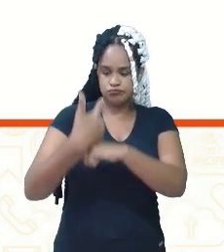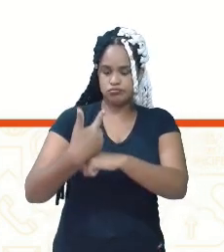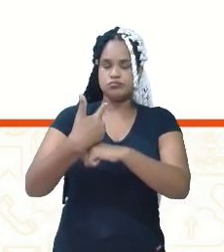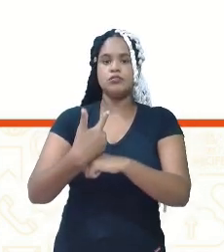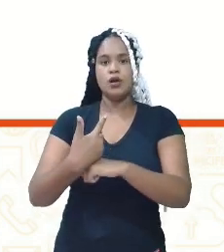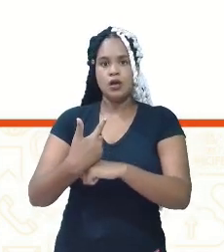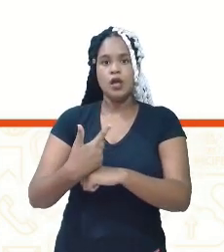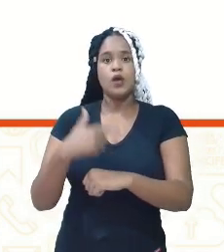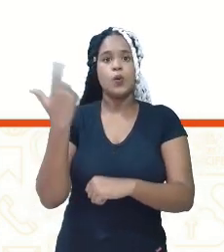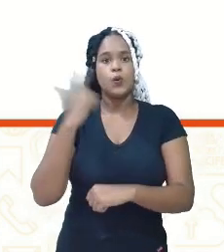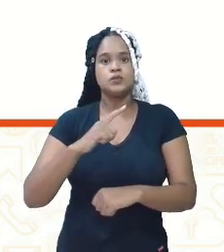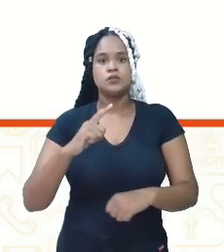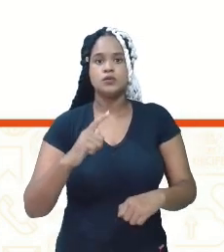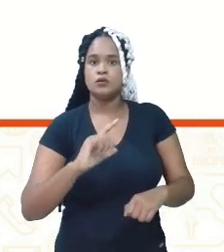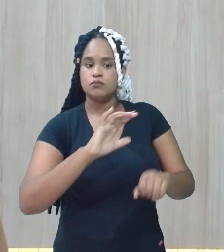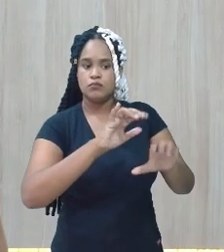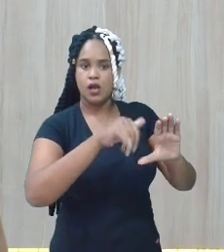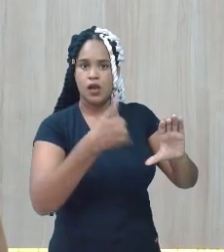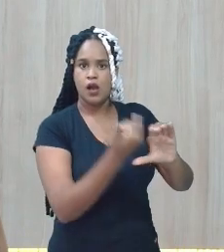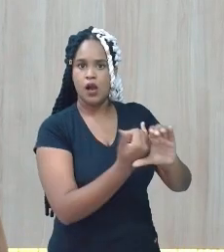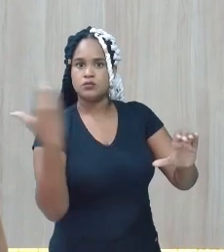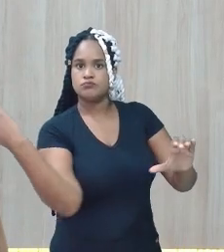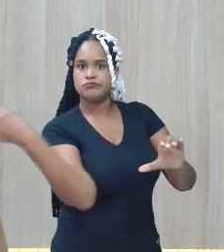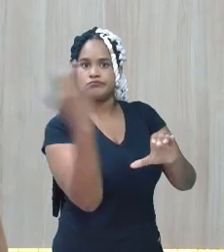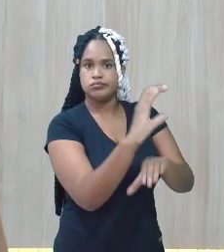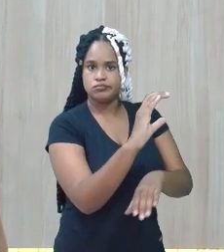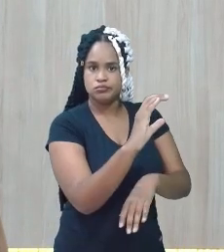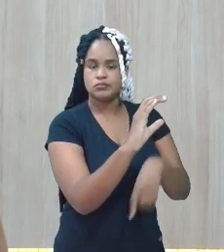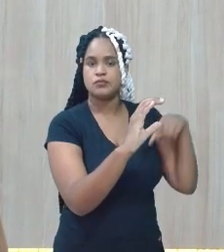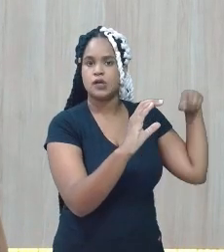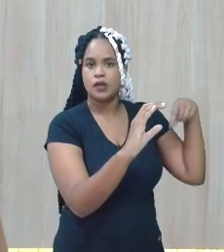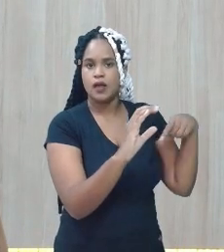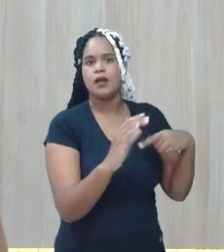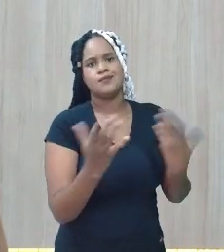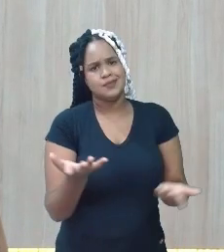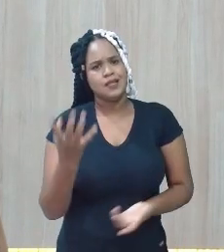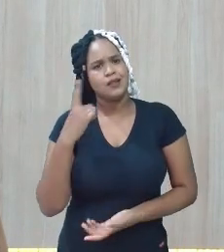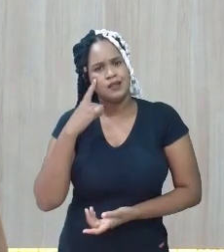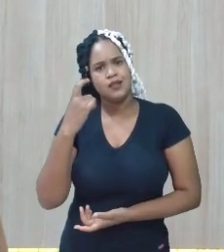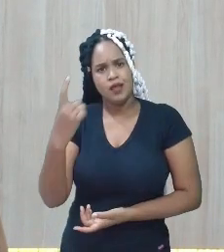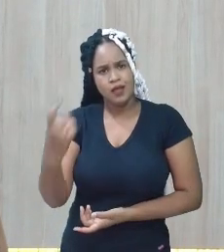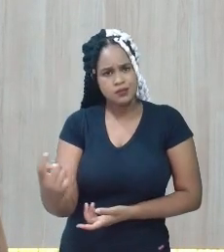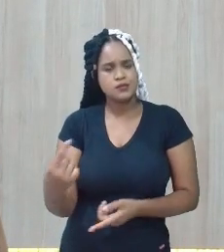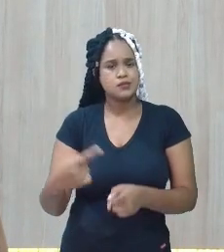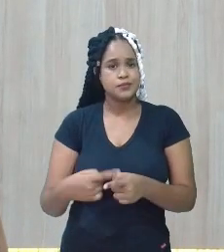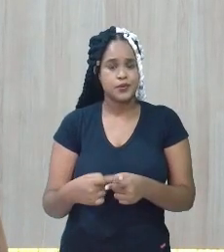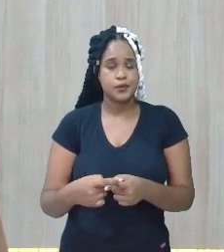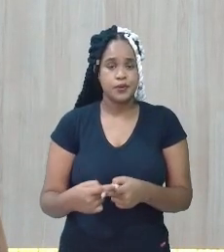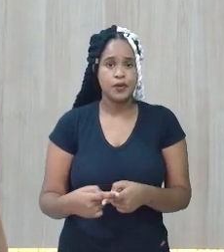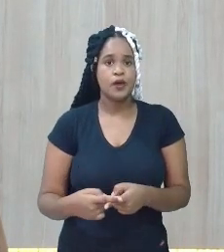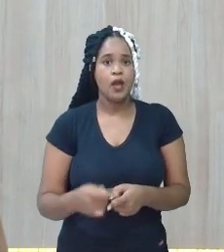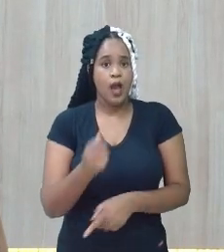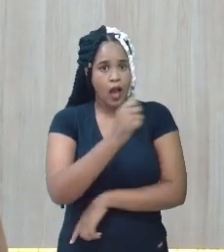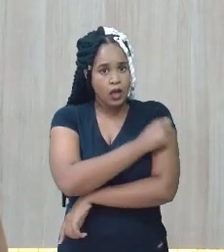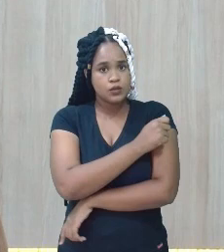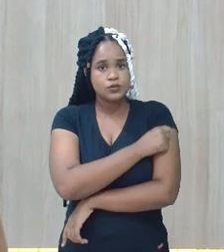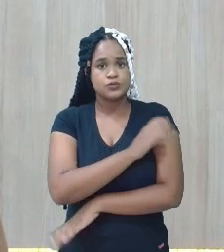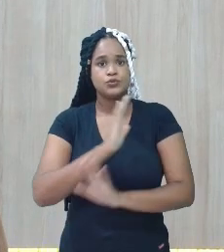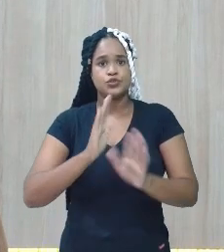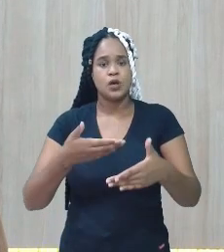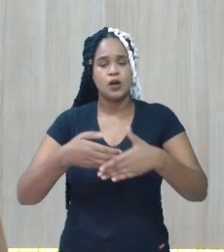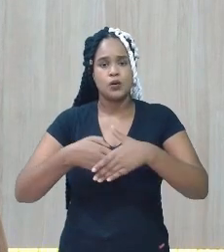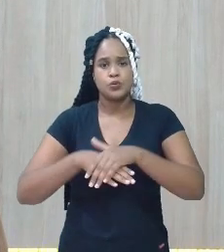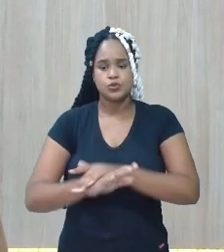interessante, que lúdico e tudo a ver com o que eles hoje fazem, não é? Que só vivem no celular, no YouTube. Então, o professor faz